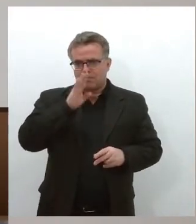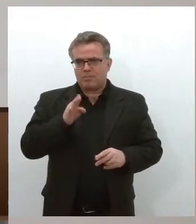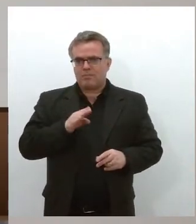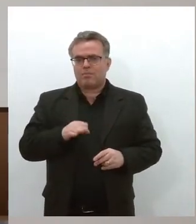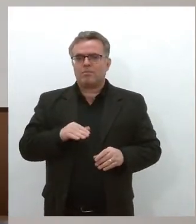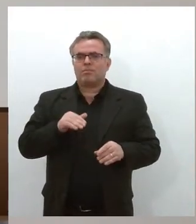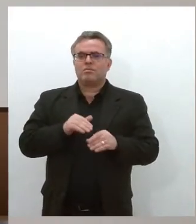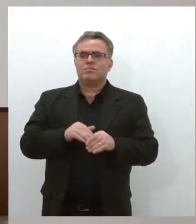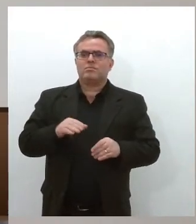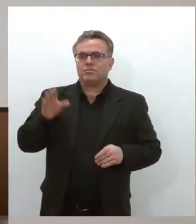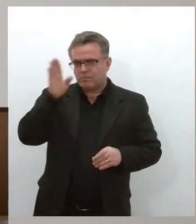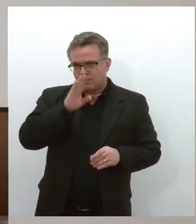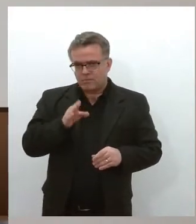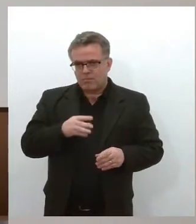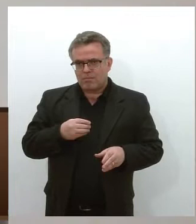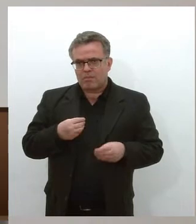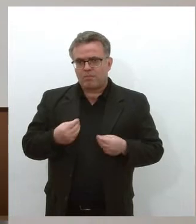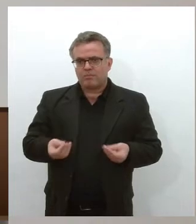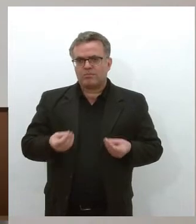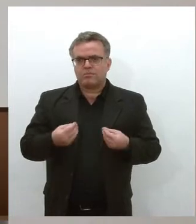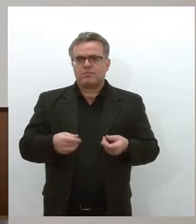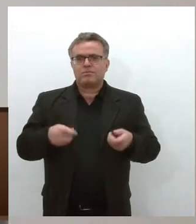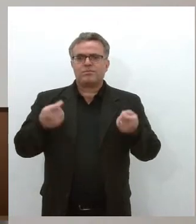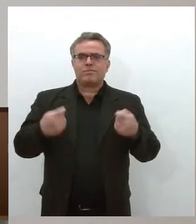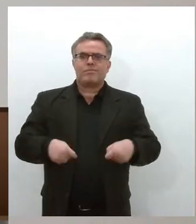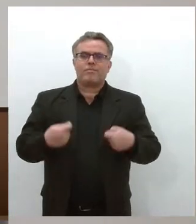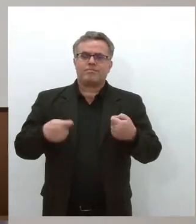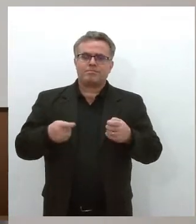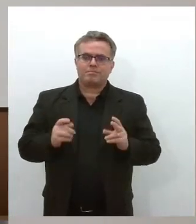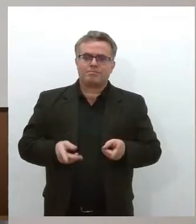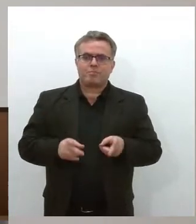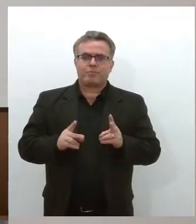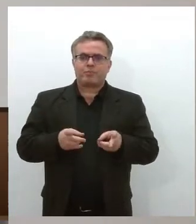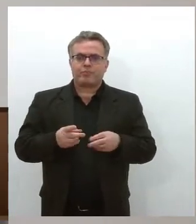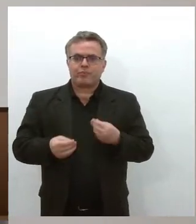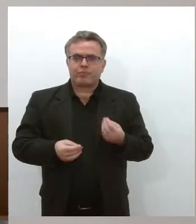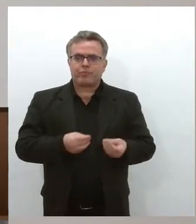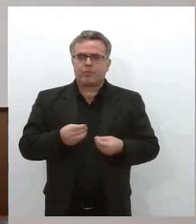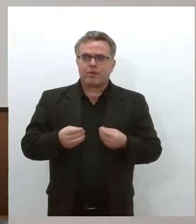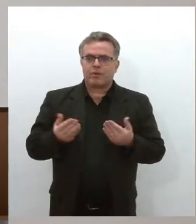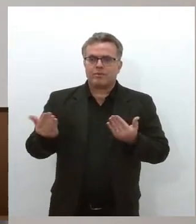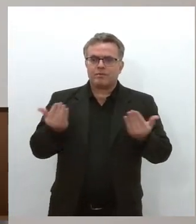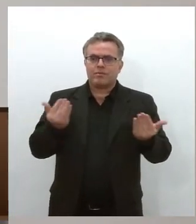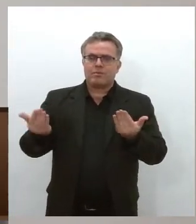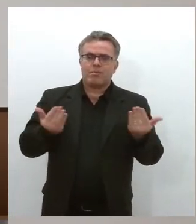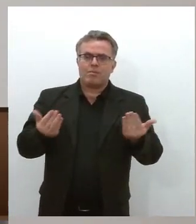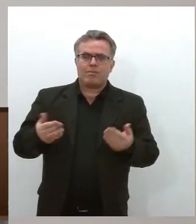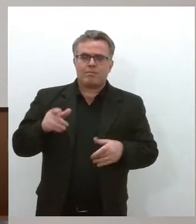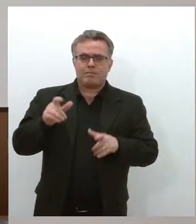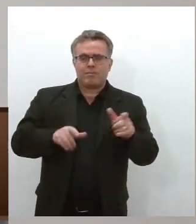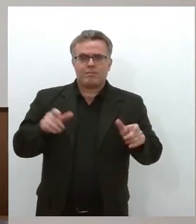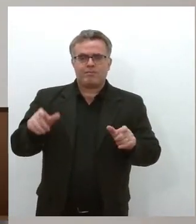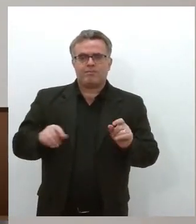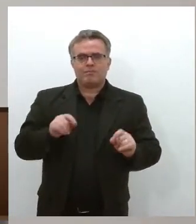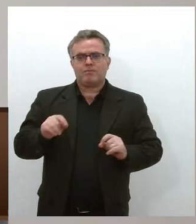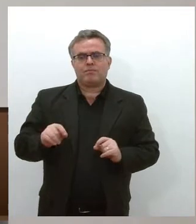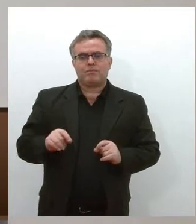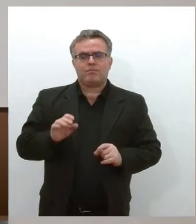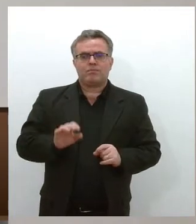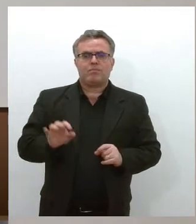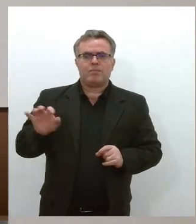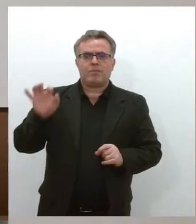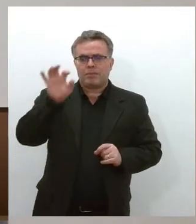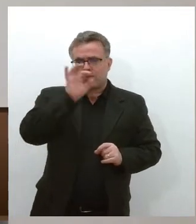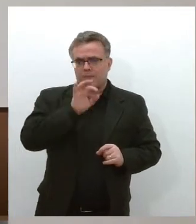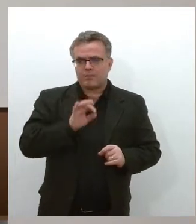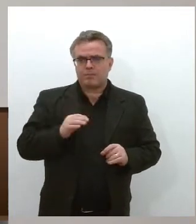brasileiro, no mínimo nós precisávamos dessa equiparação das cadeiras nos espaços de poder, nos espaços de